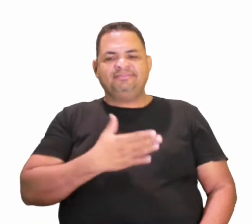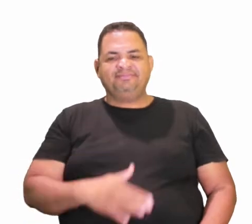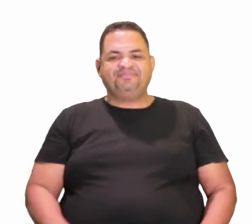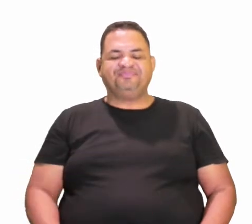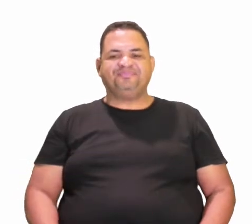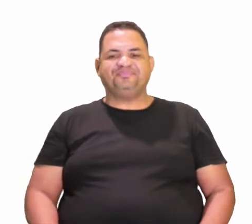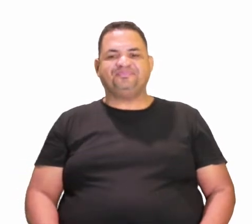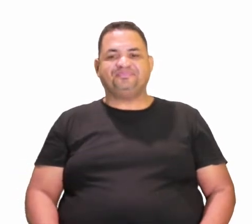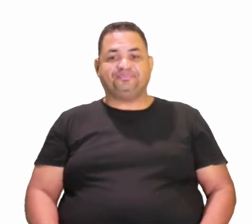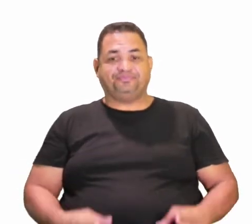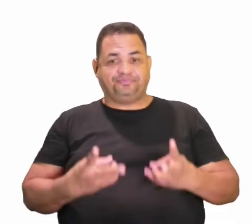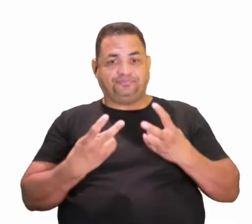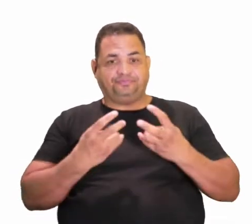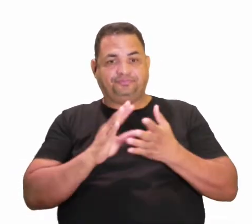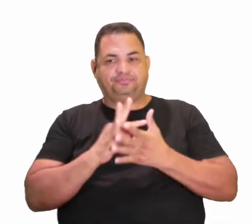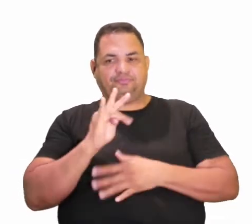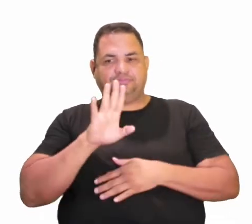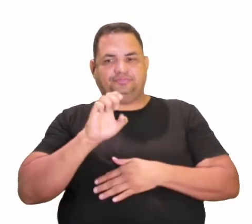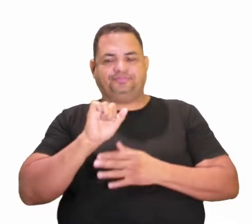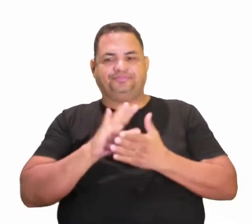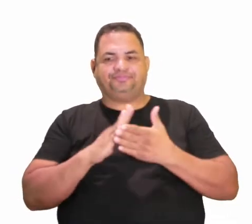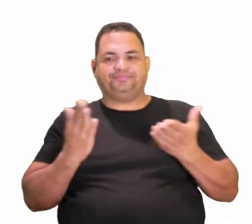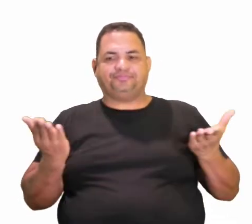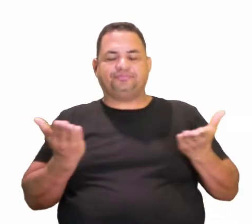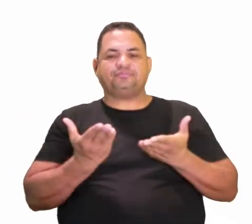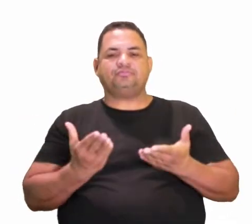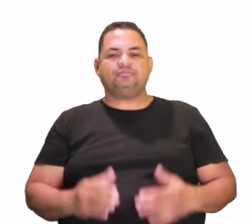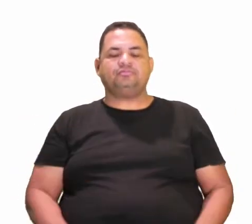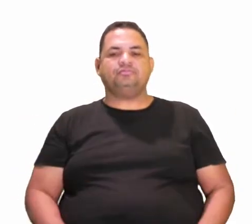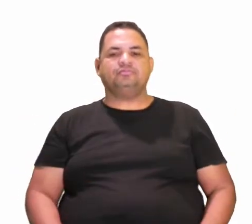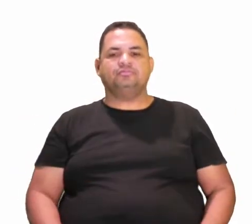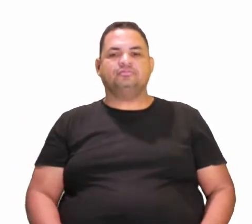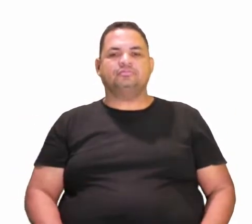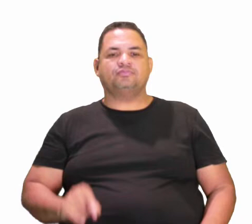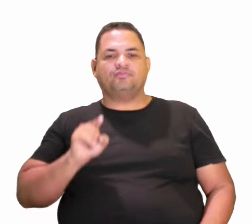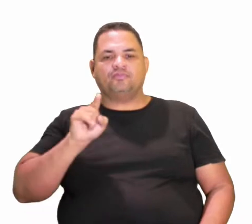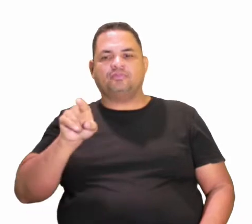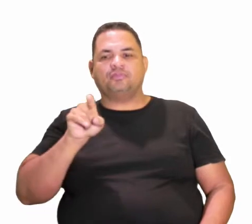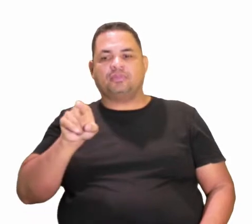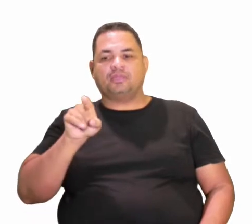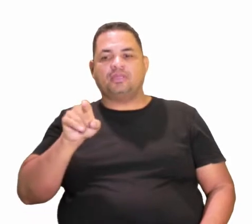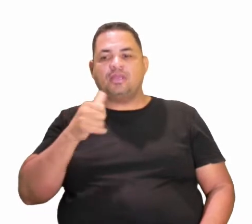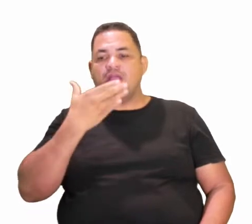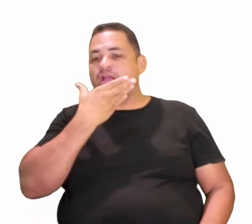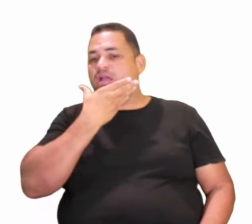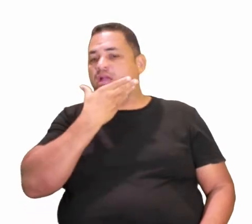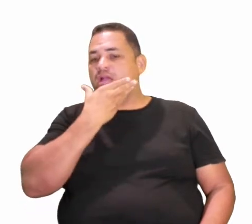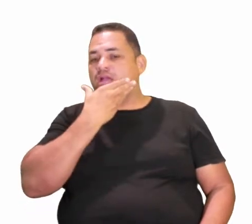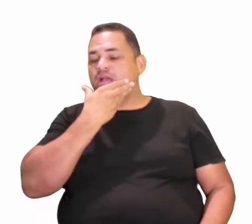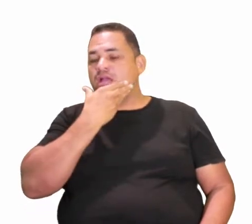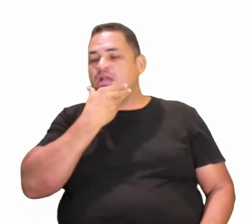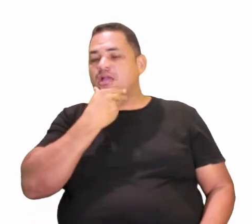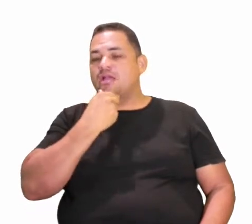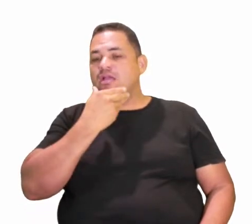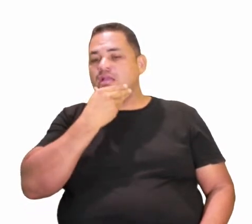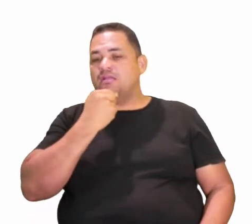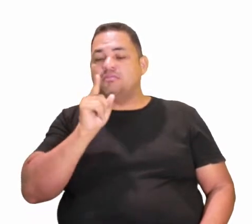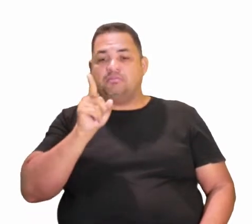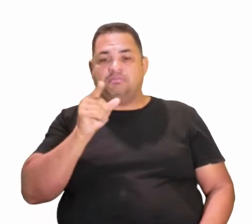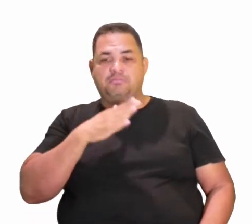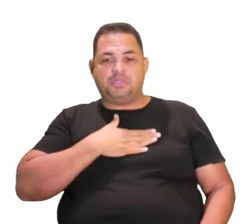tradução mudou, perceba? That is my uncle. Aquele é meu tio,